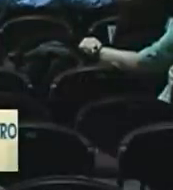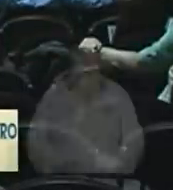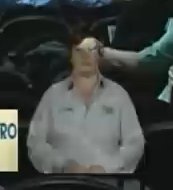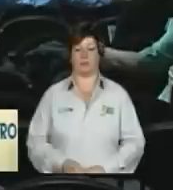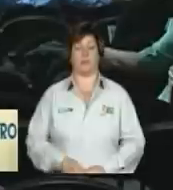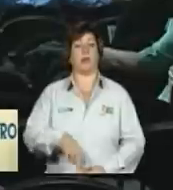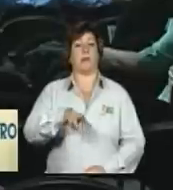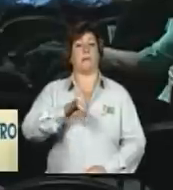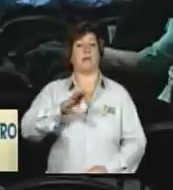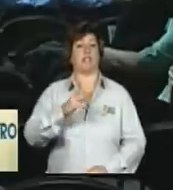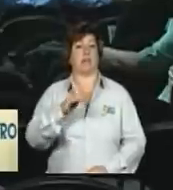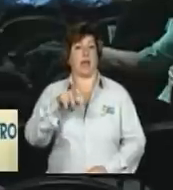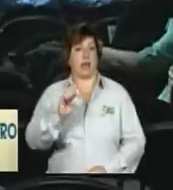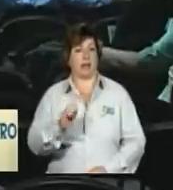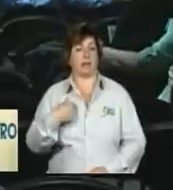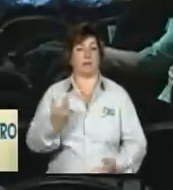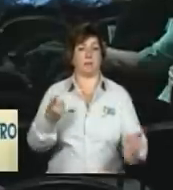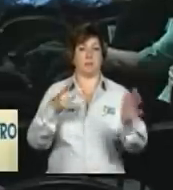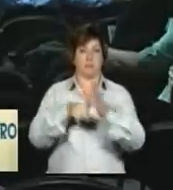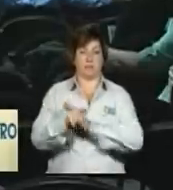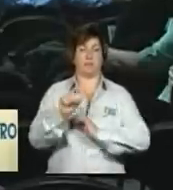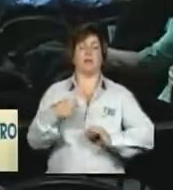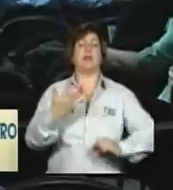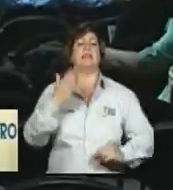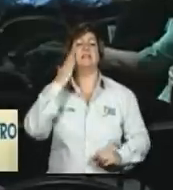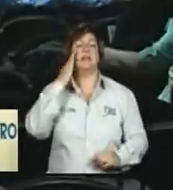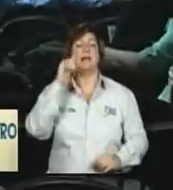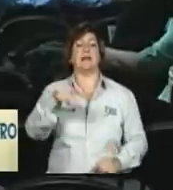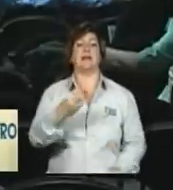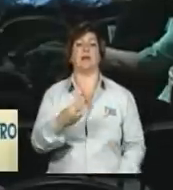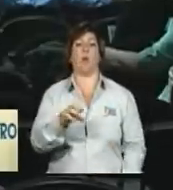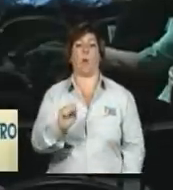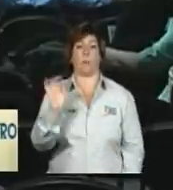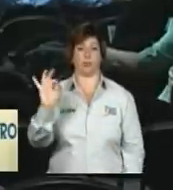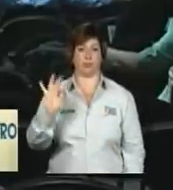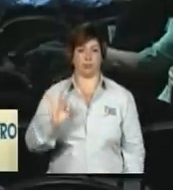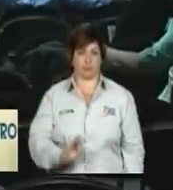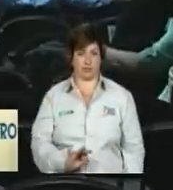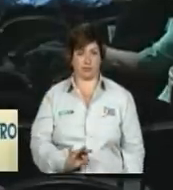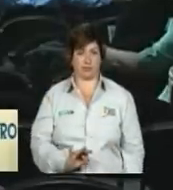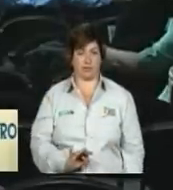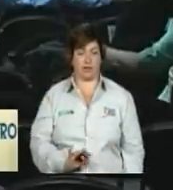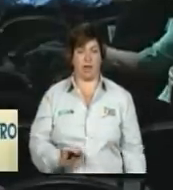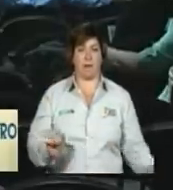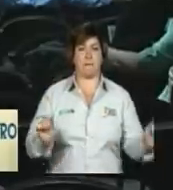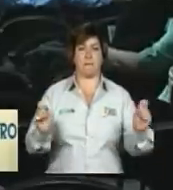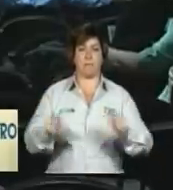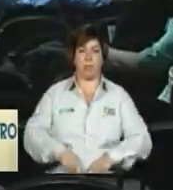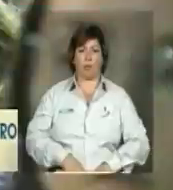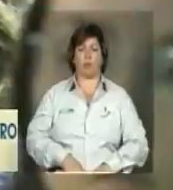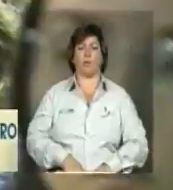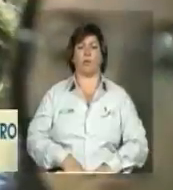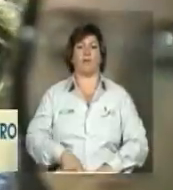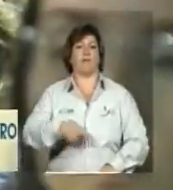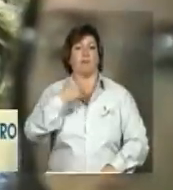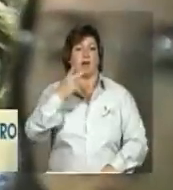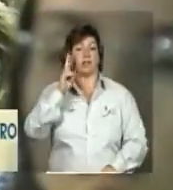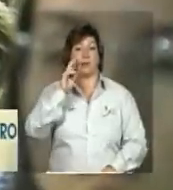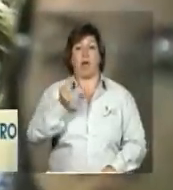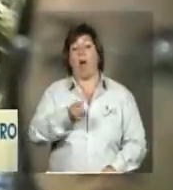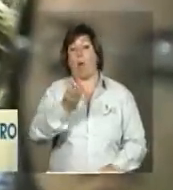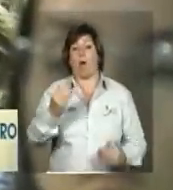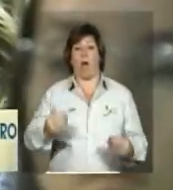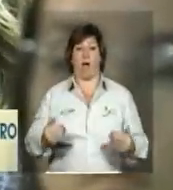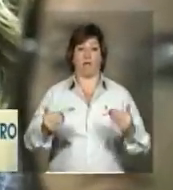Michele, Rádio Band News FM. Eu queria saber desses 38%, se é possível destacar algum